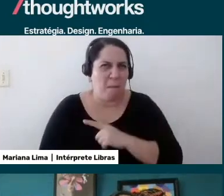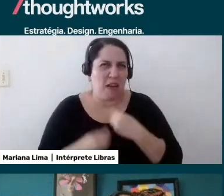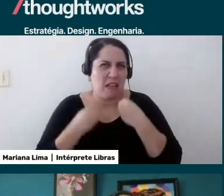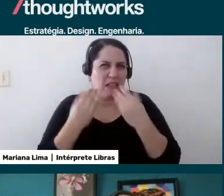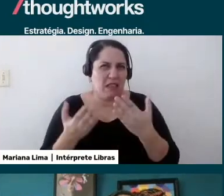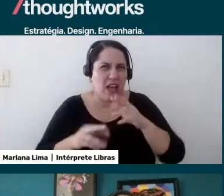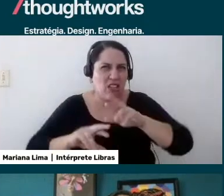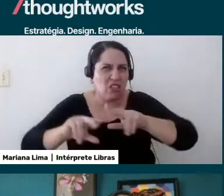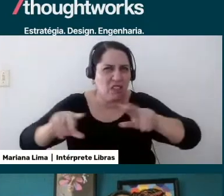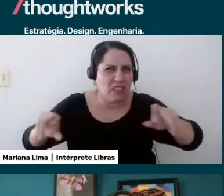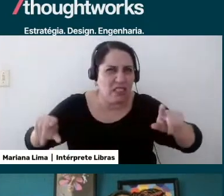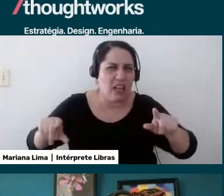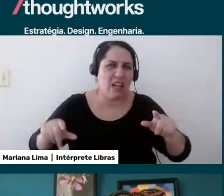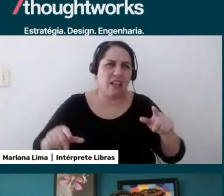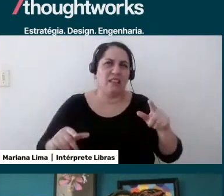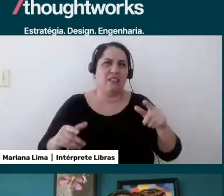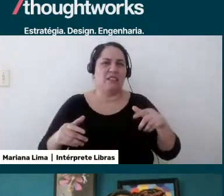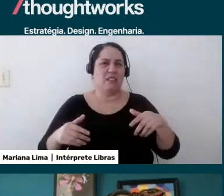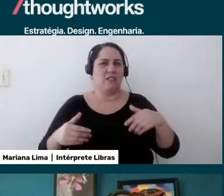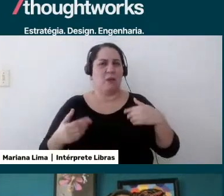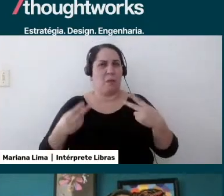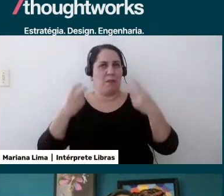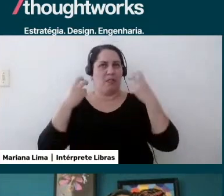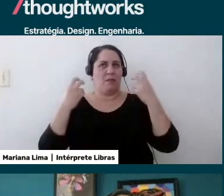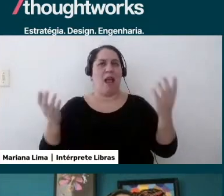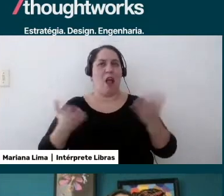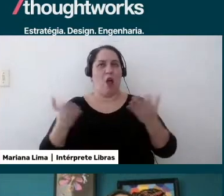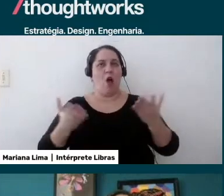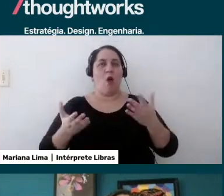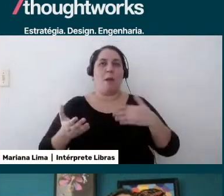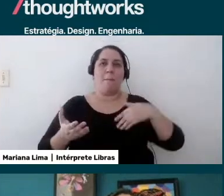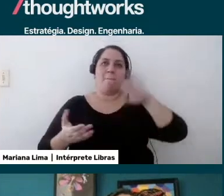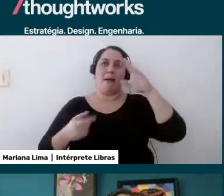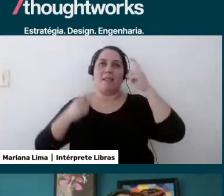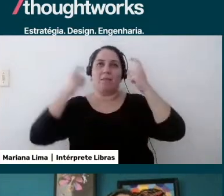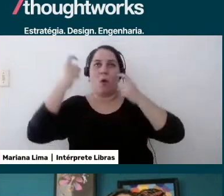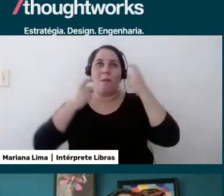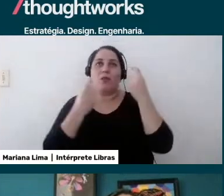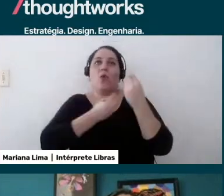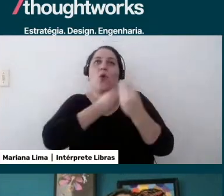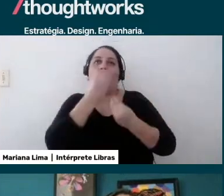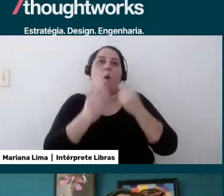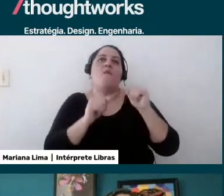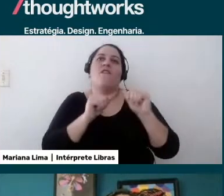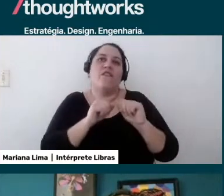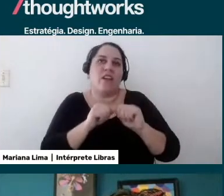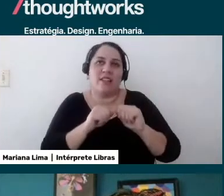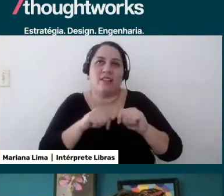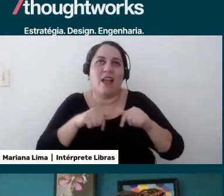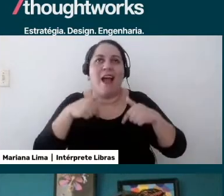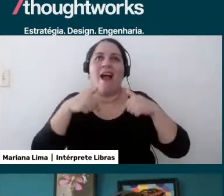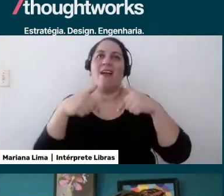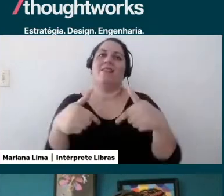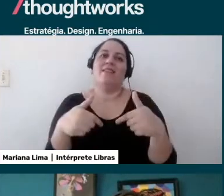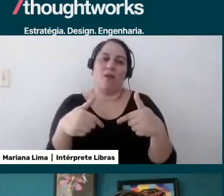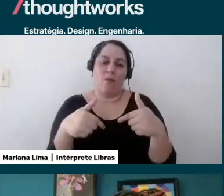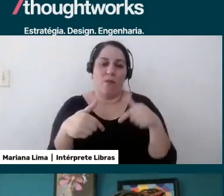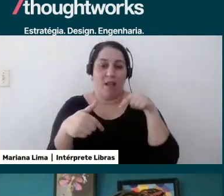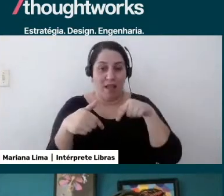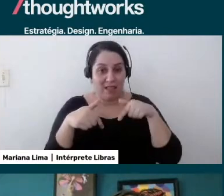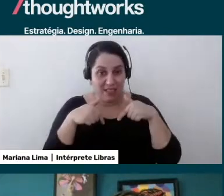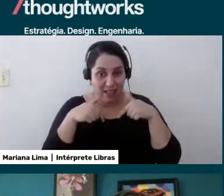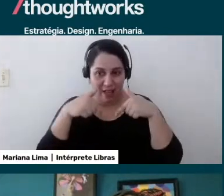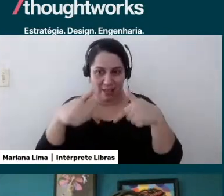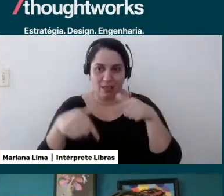diversidade? E acho que a gente caminha para esse como, né? Então, como a gente vai transformar isso em ação? E eu acho que algumas das